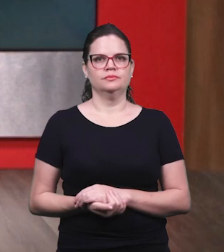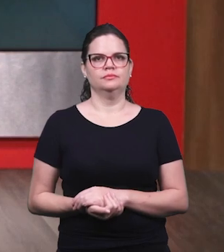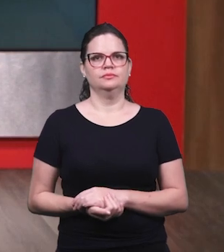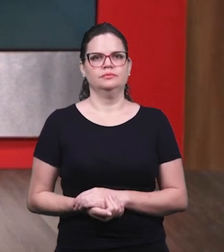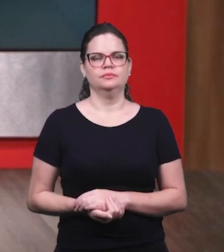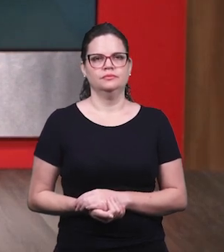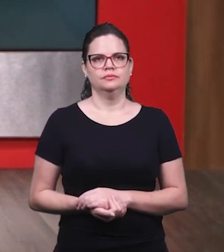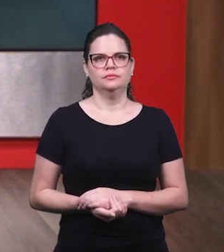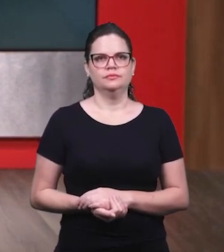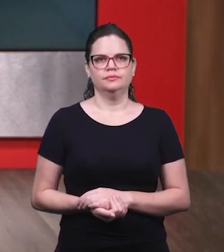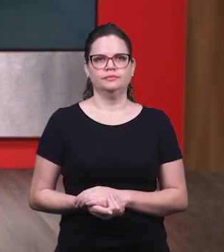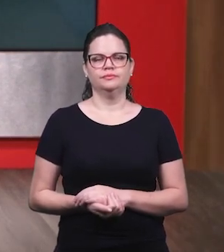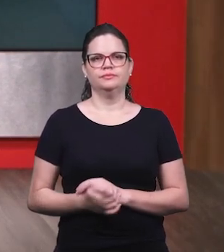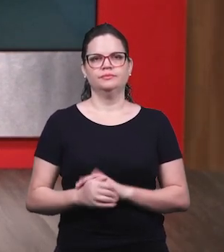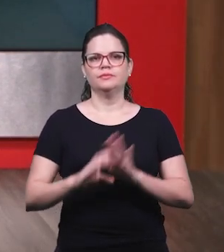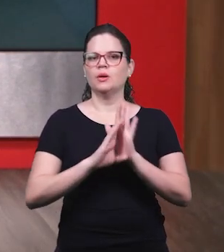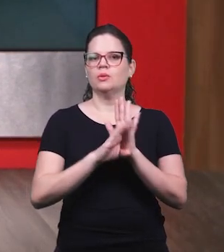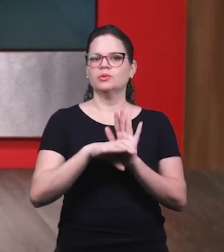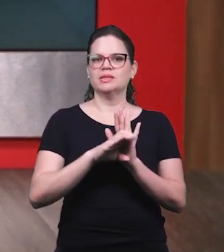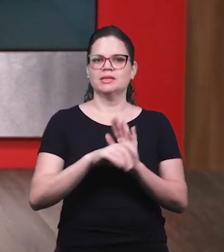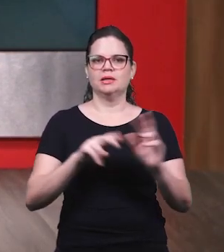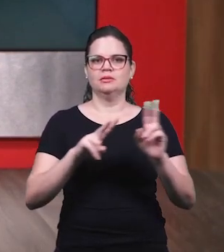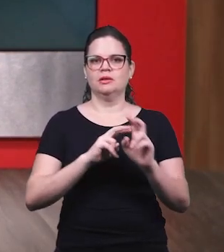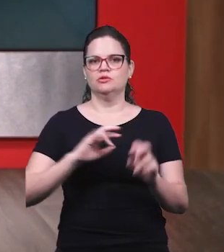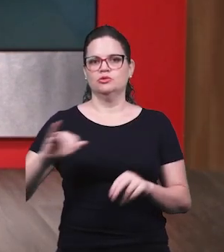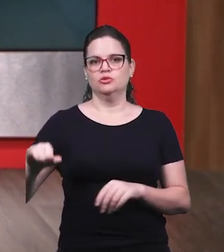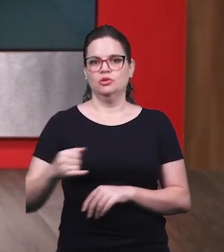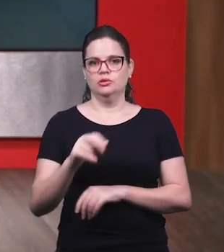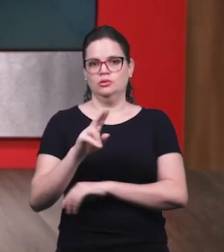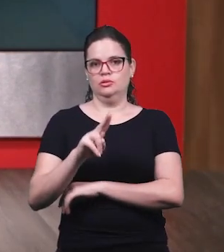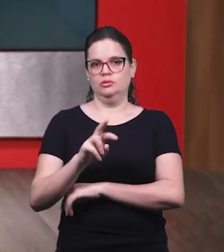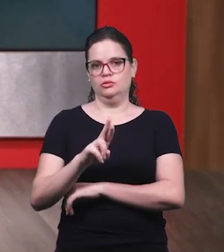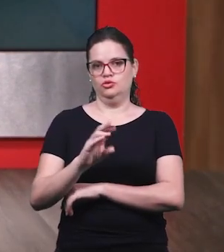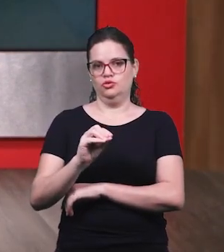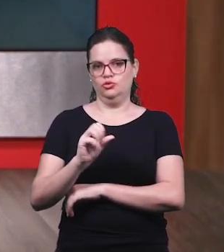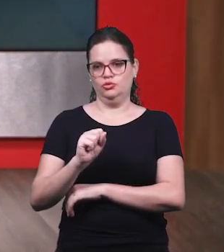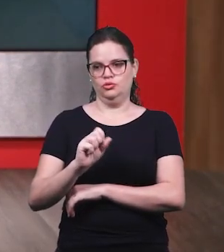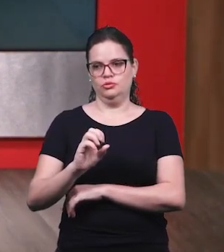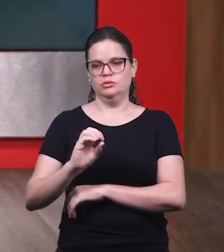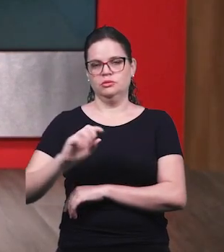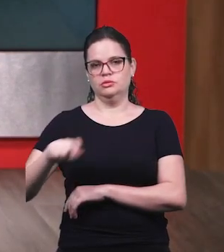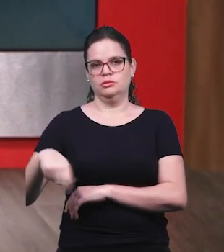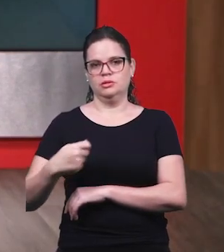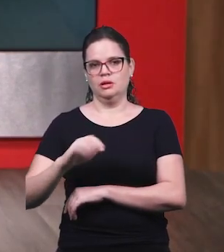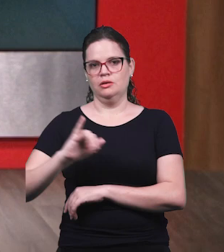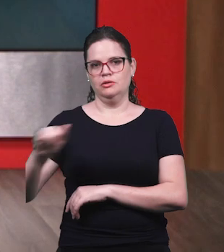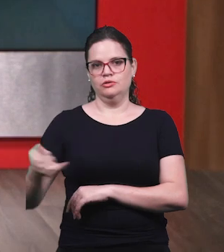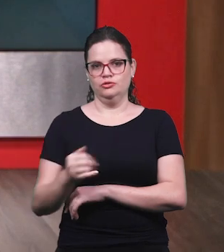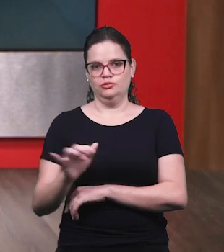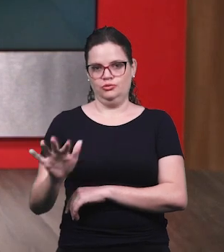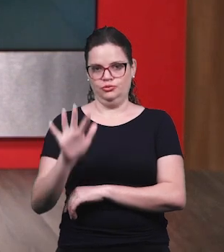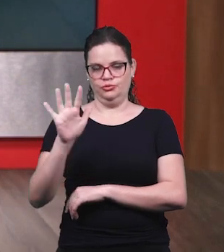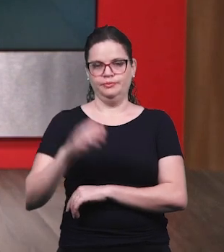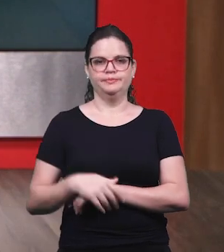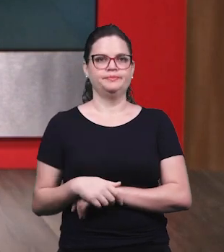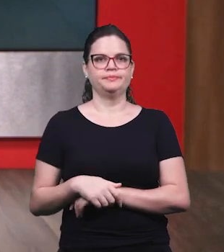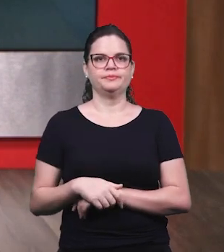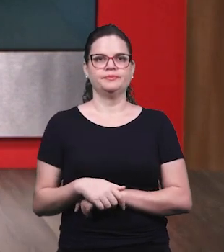Conceituando juros. Juro é uma remuneração financeira do